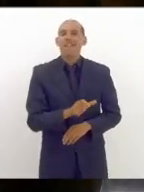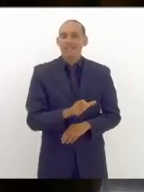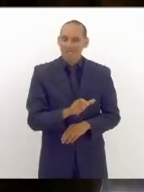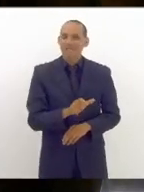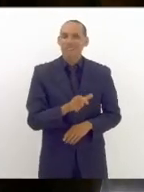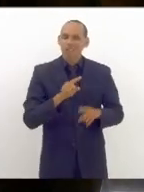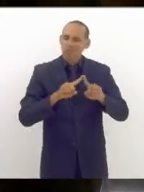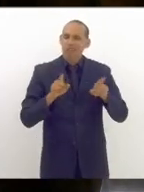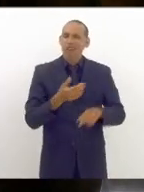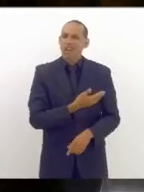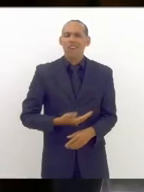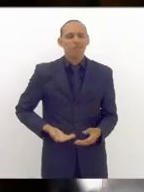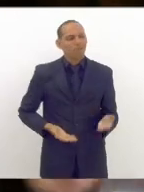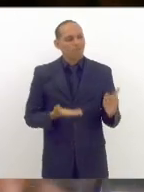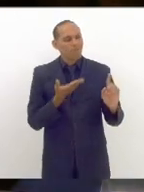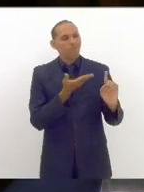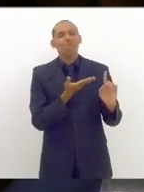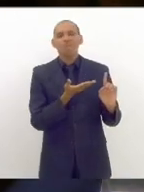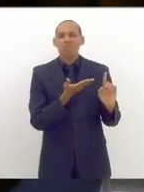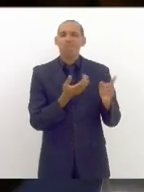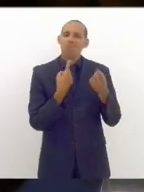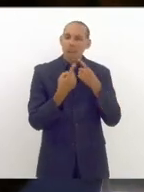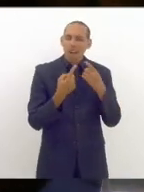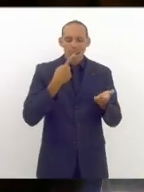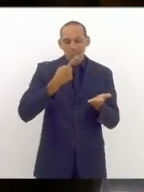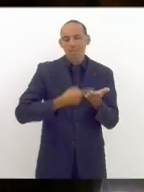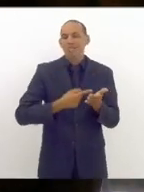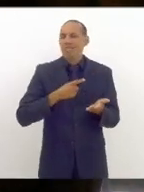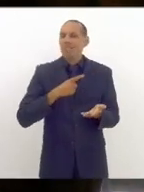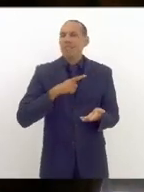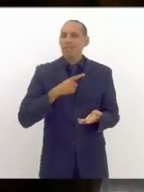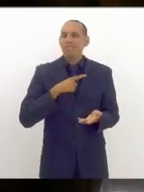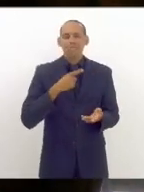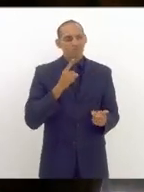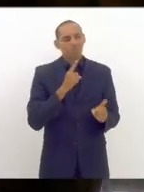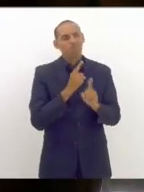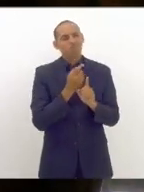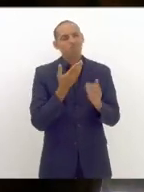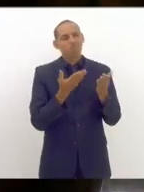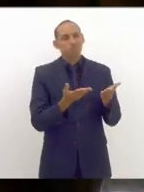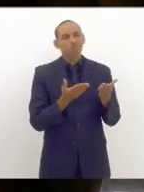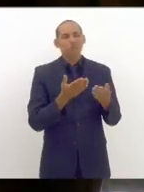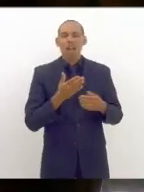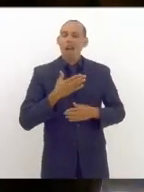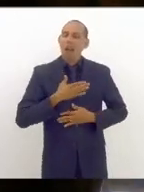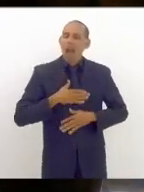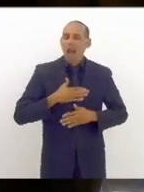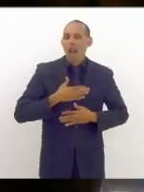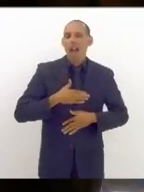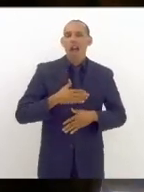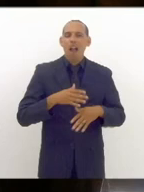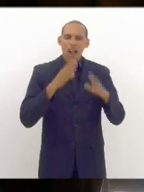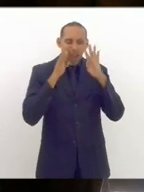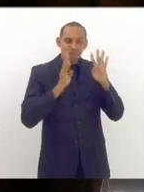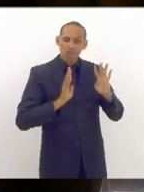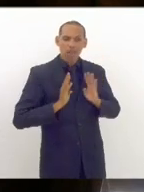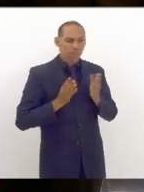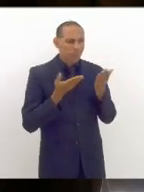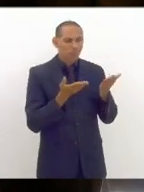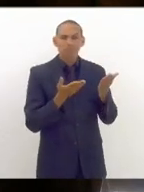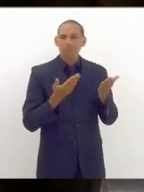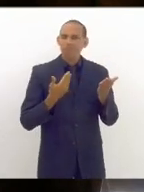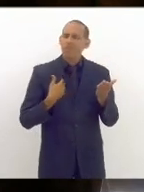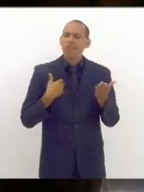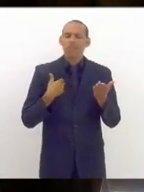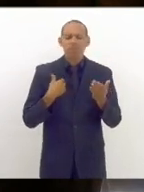servidor público, diálogo, compromisso com a saúde do povo, serenidade e escuta. E por isso eu queria,